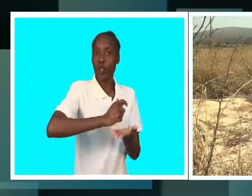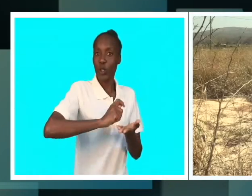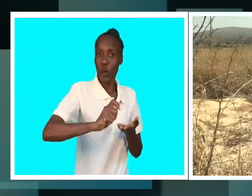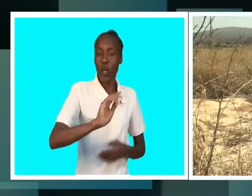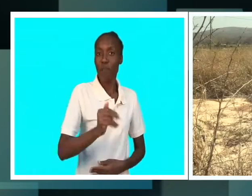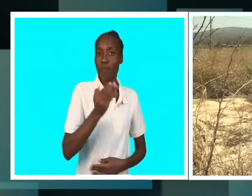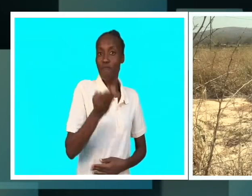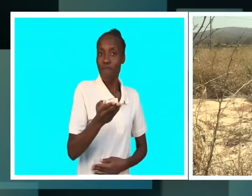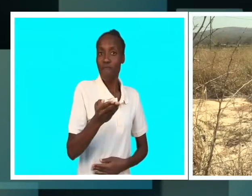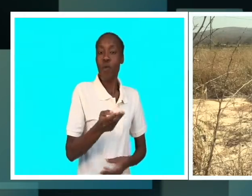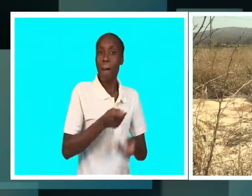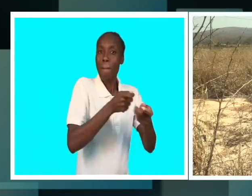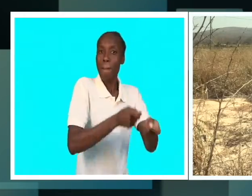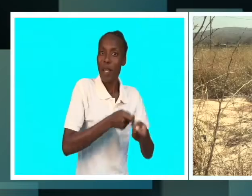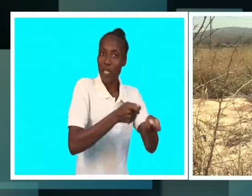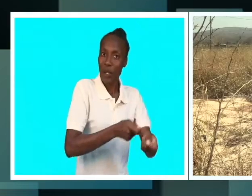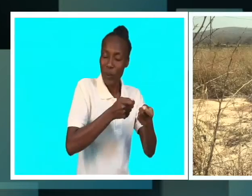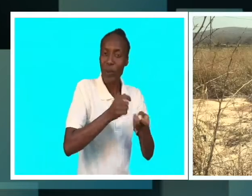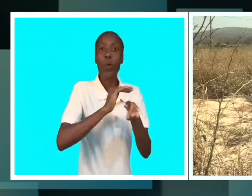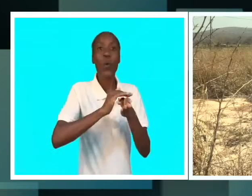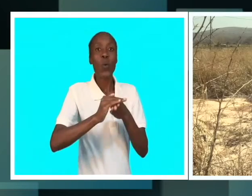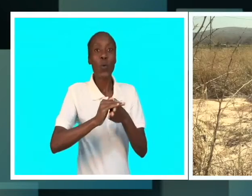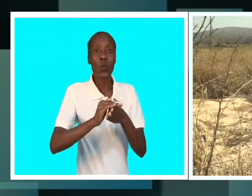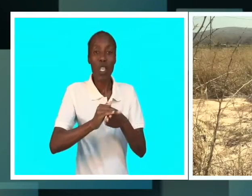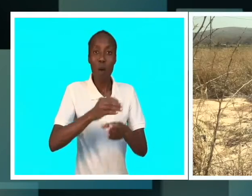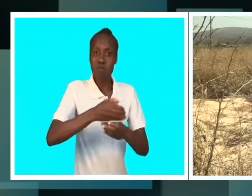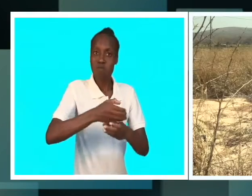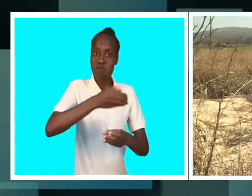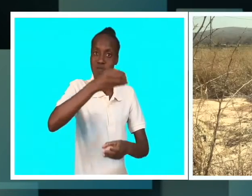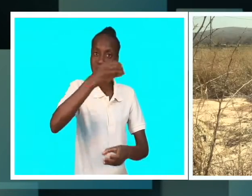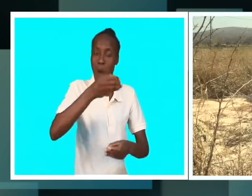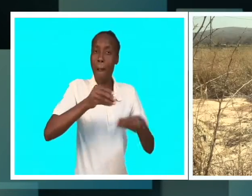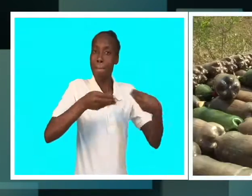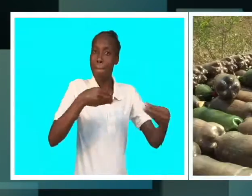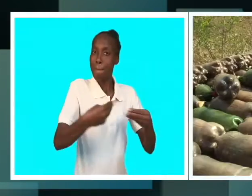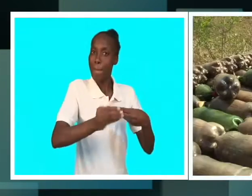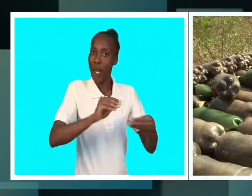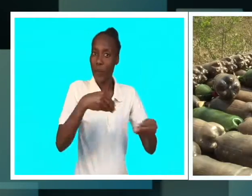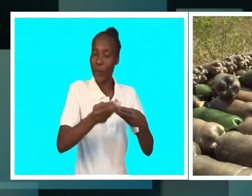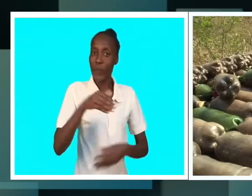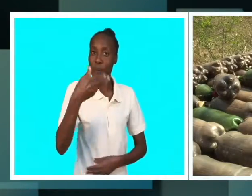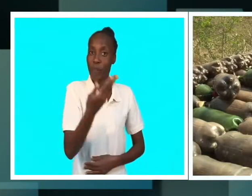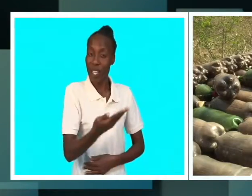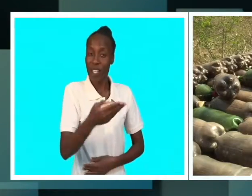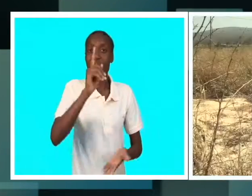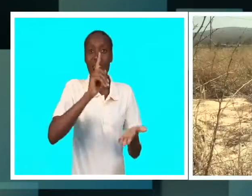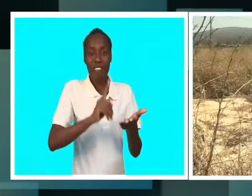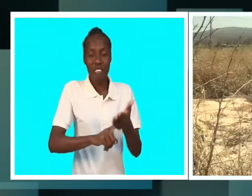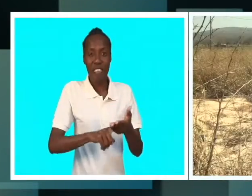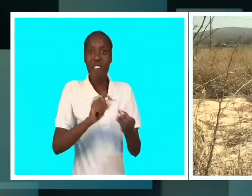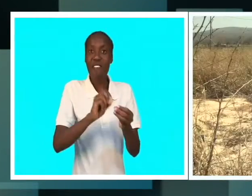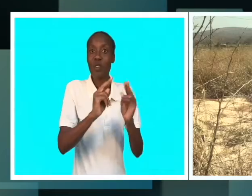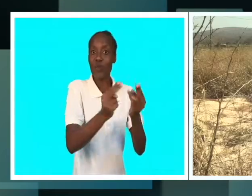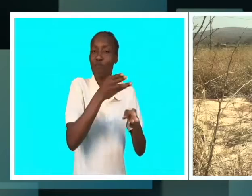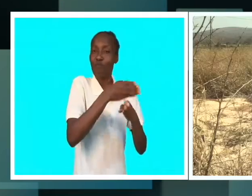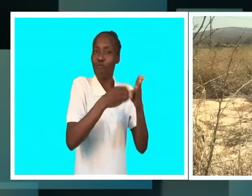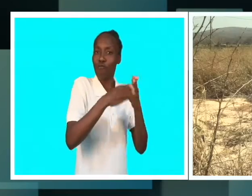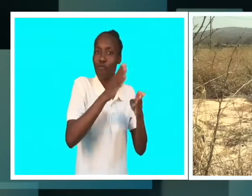escola de caráter agrícola usando garrafas plásticas. Este